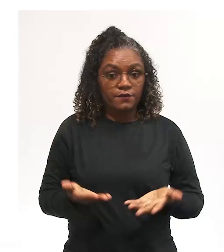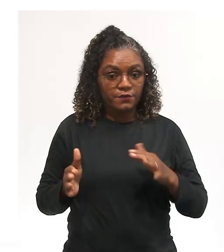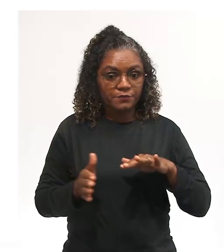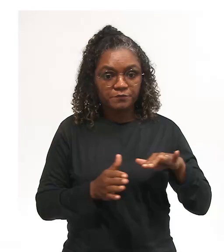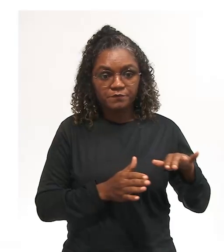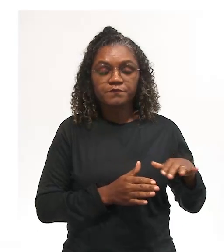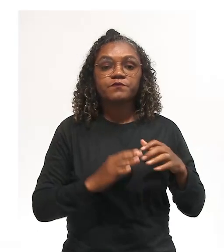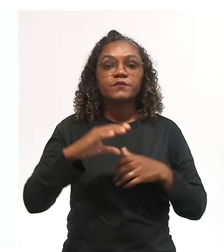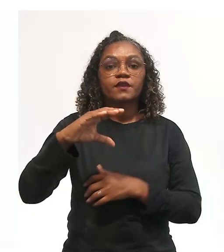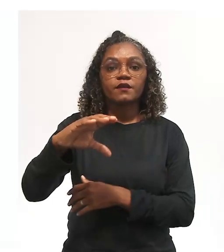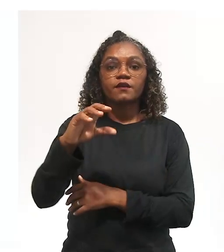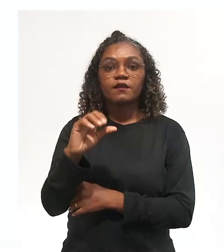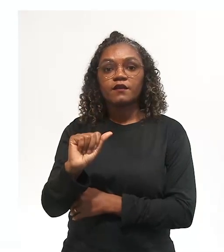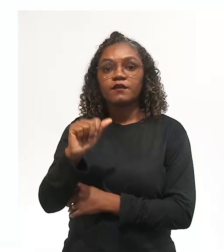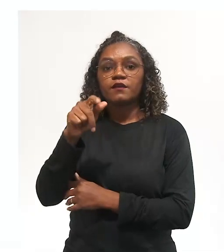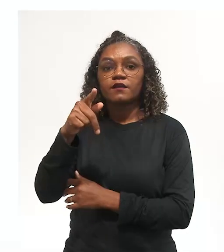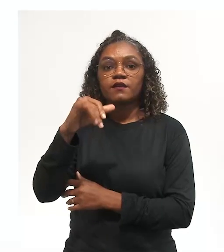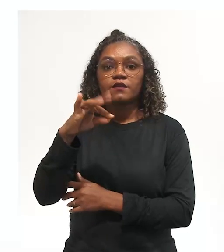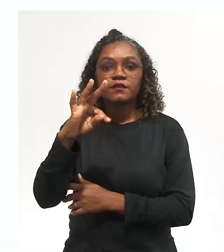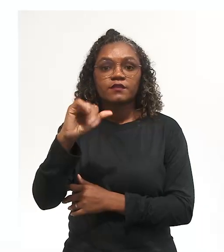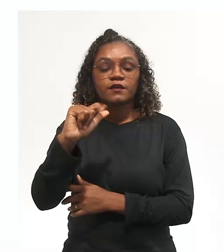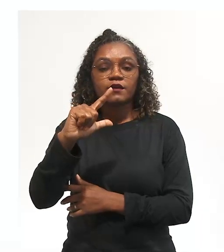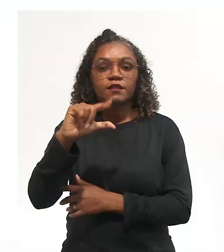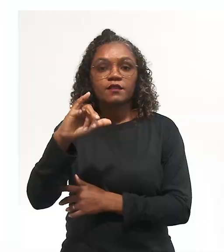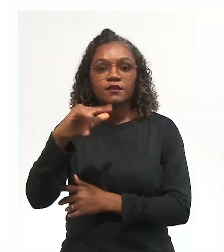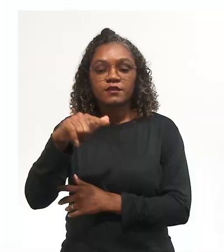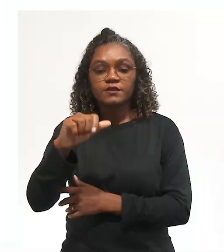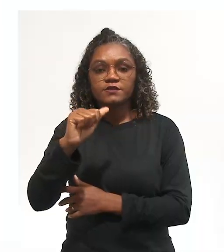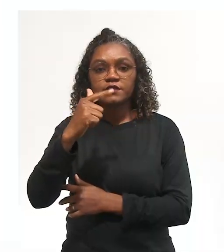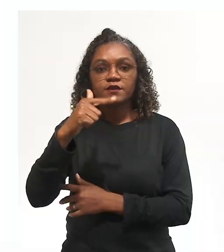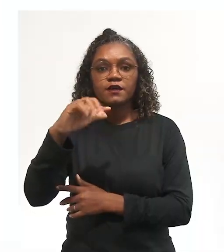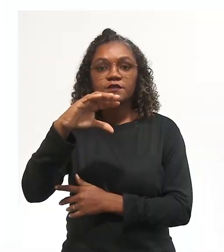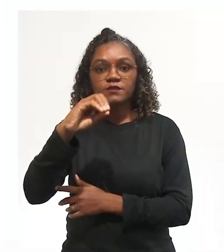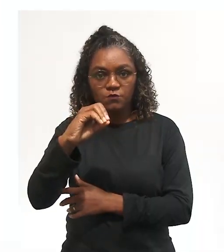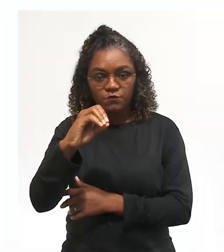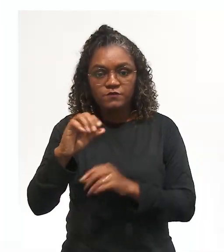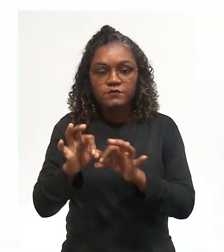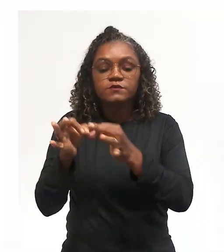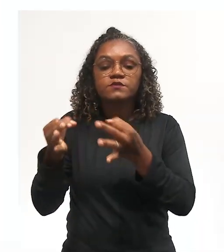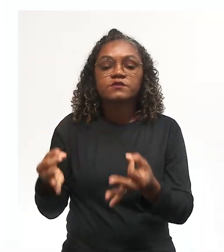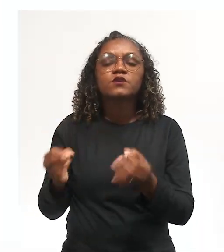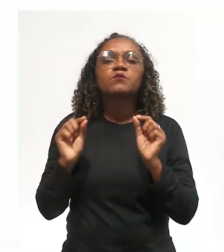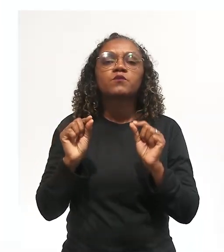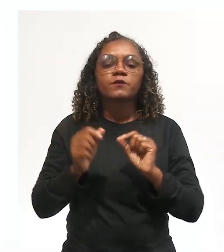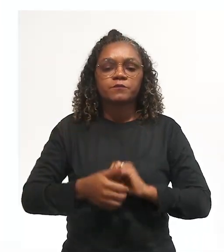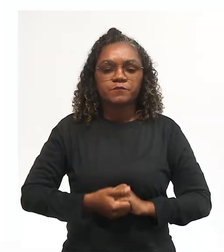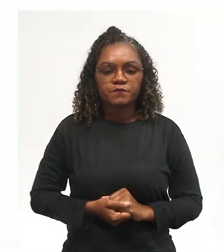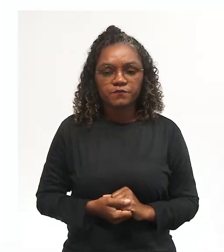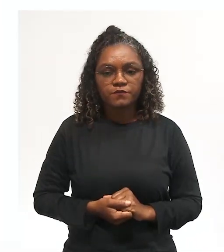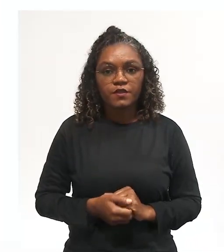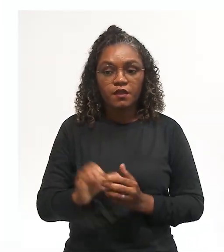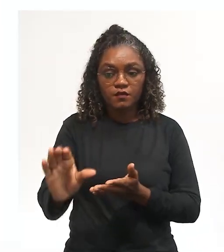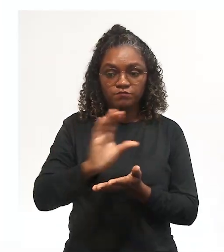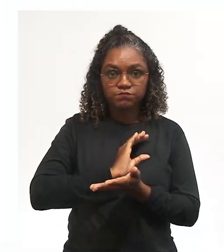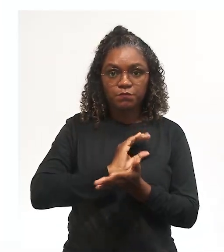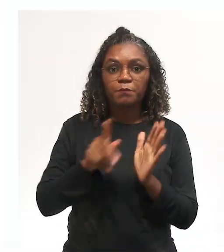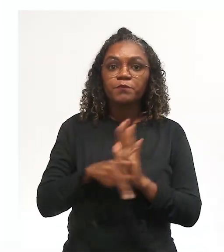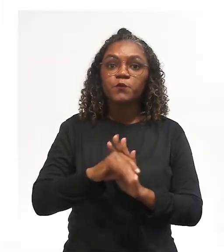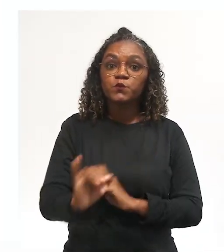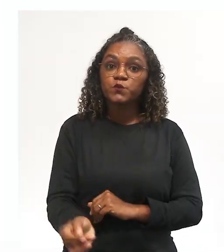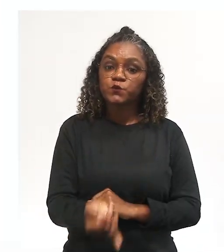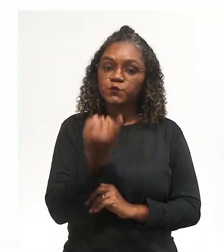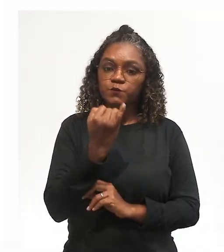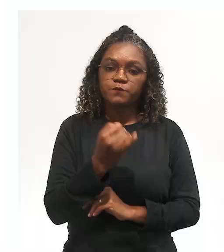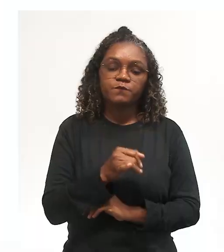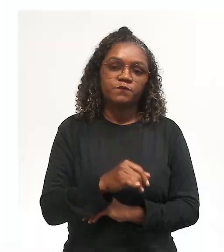nada mais é do que um regime de pagamento ou de recebimento de juros. Estaremos diante de uma